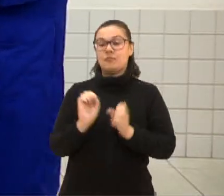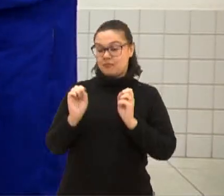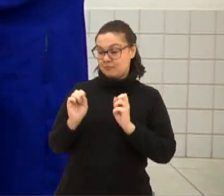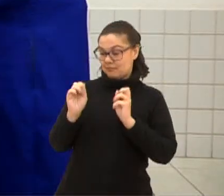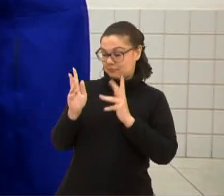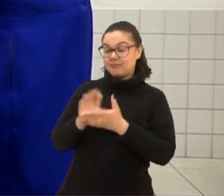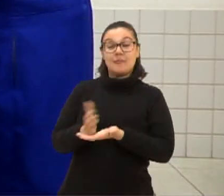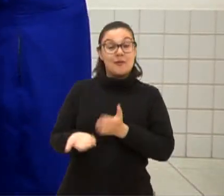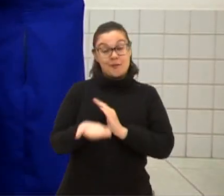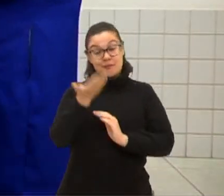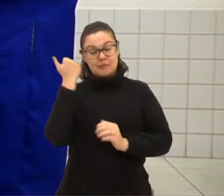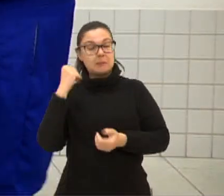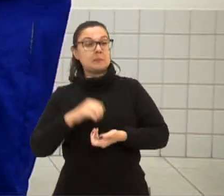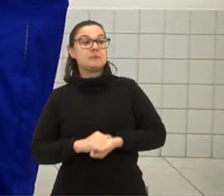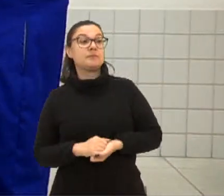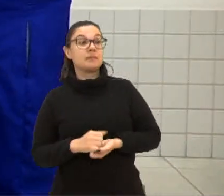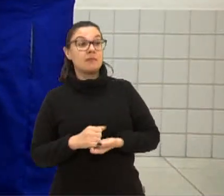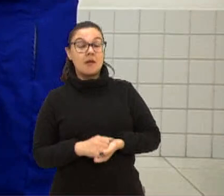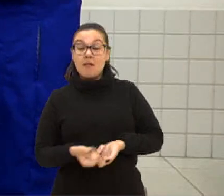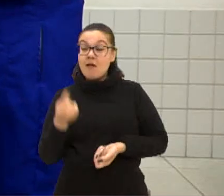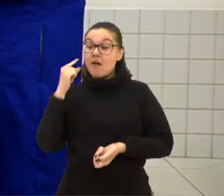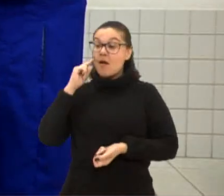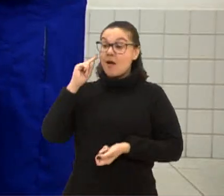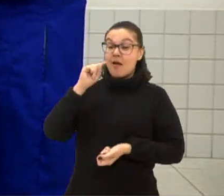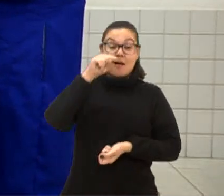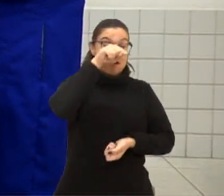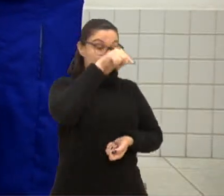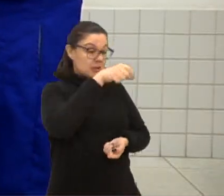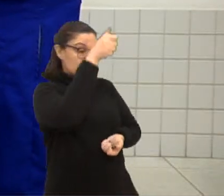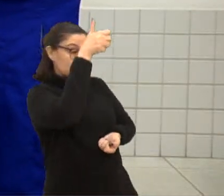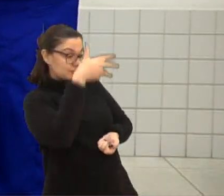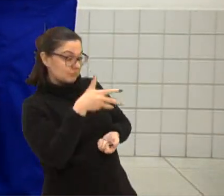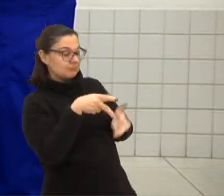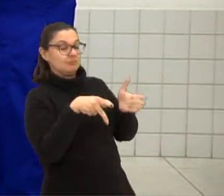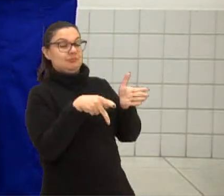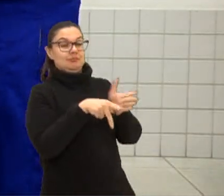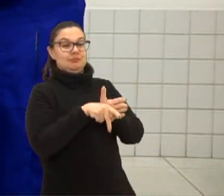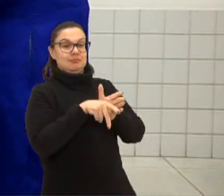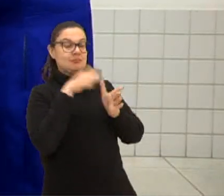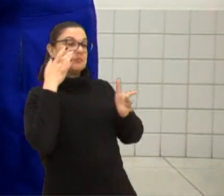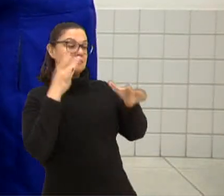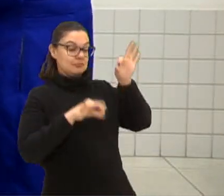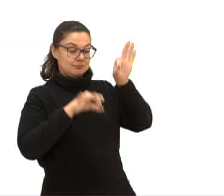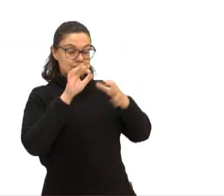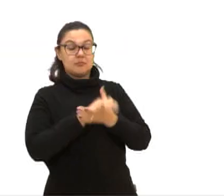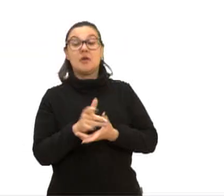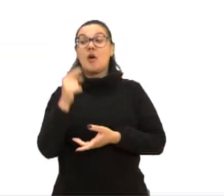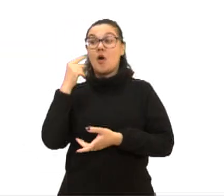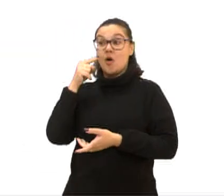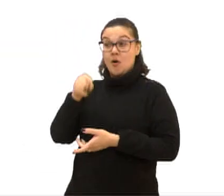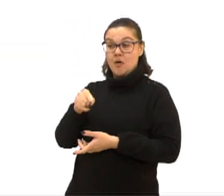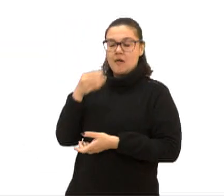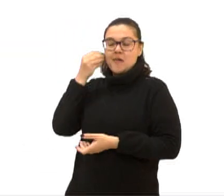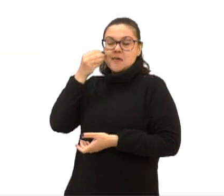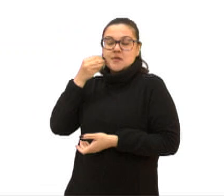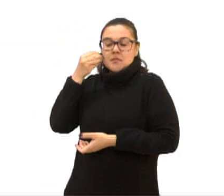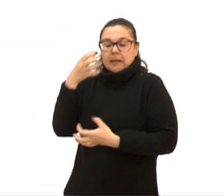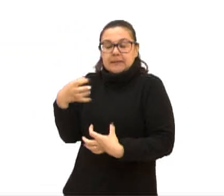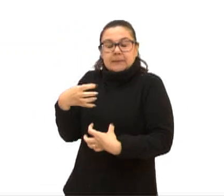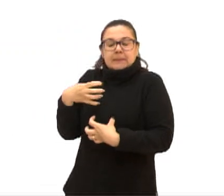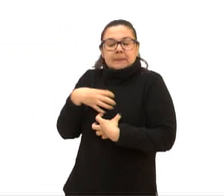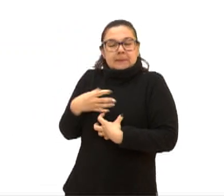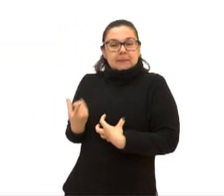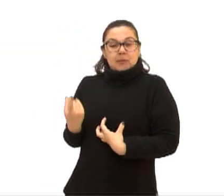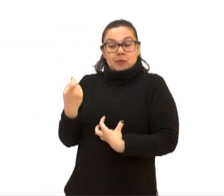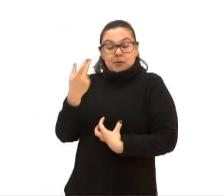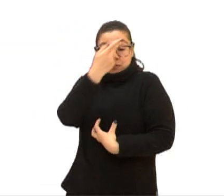Ok? Vamos adiante. Aqui, mais algumas características do radioteatro. Então, experiência sensorial única, pois